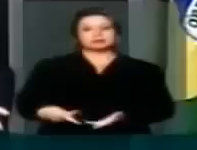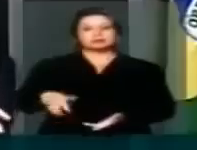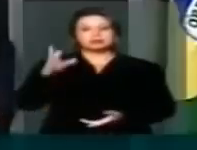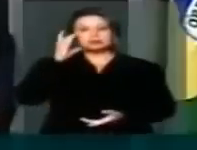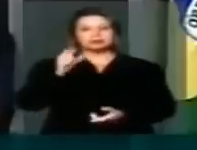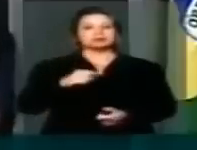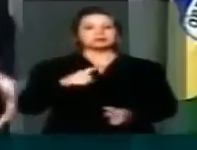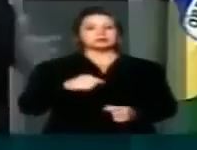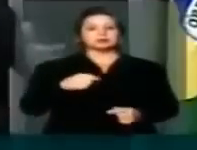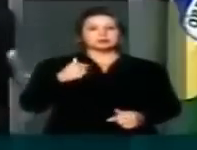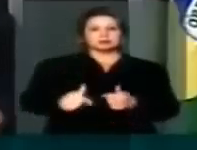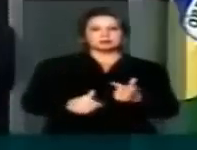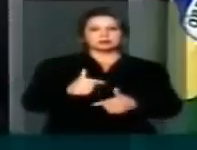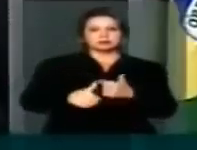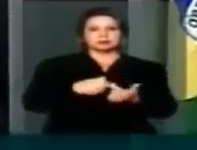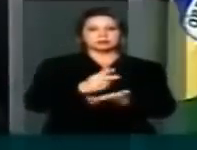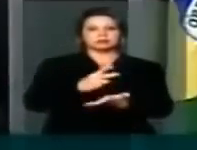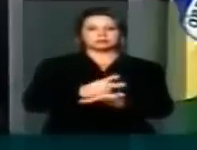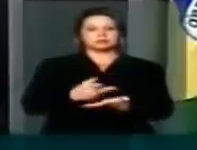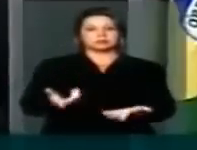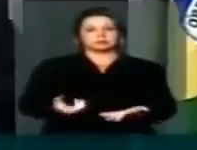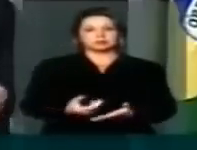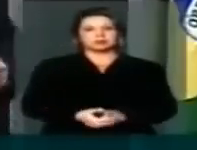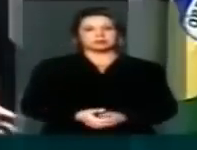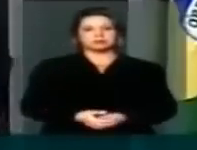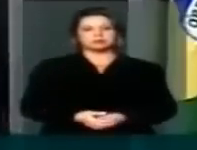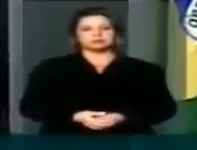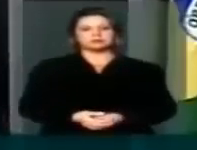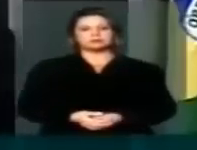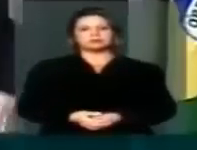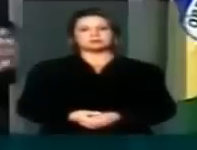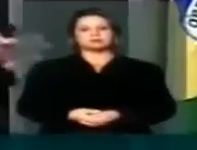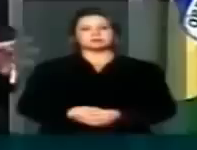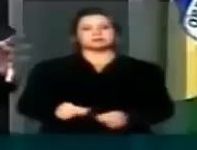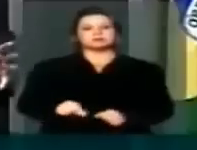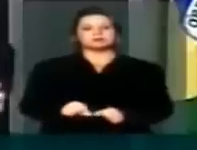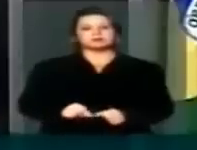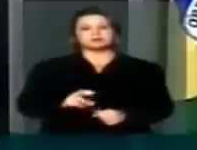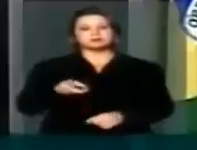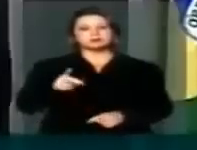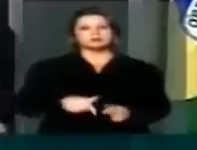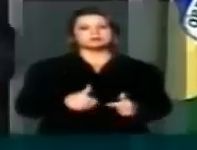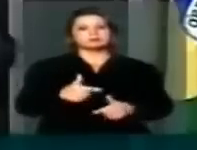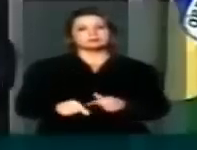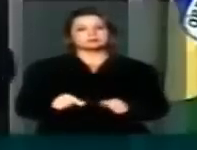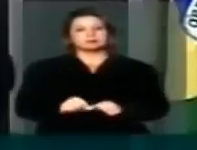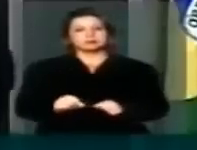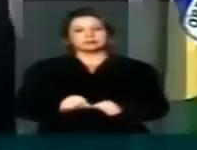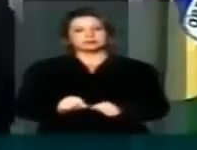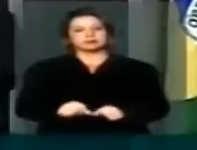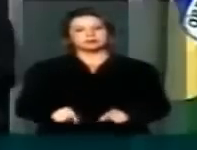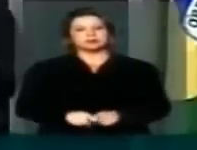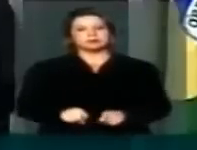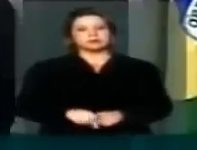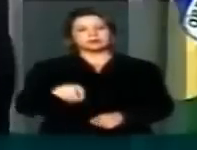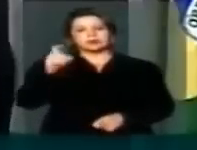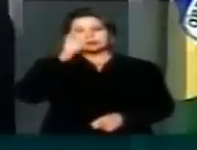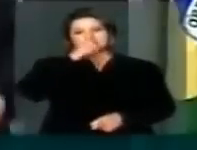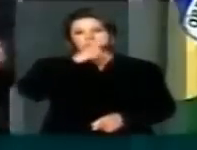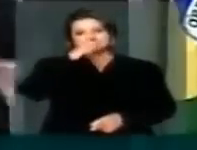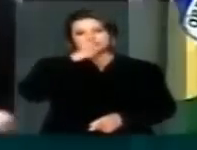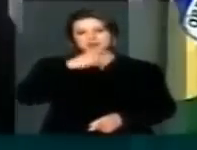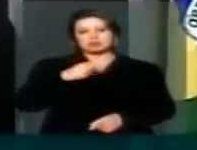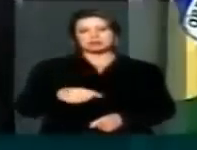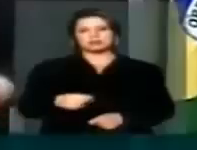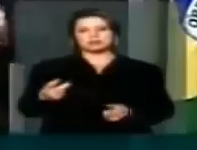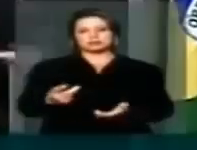tem uma missão, que é de se manter no poder, se ela tem uma missão, que para se manter no poder, tem que ser às custas da mentira,